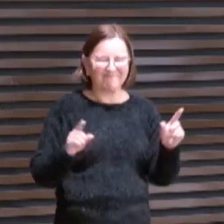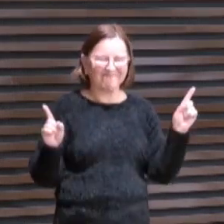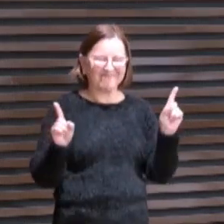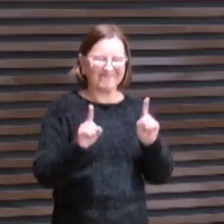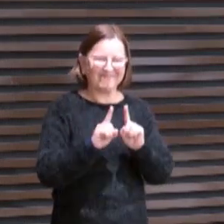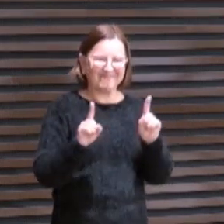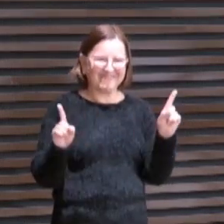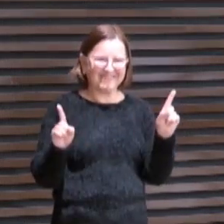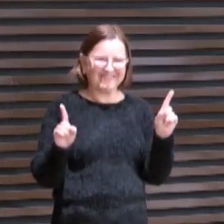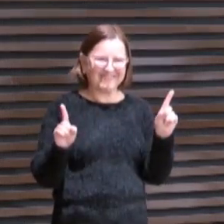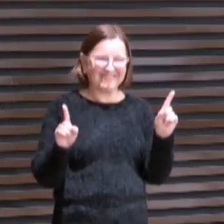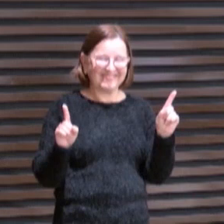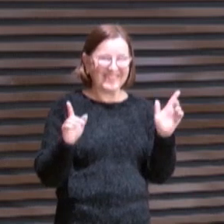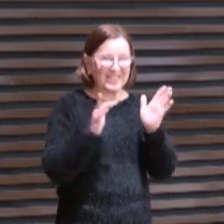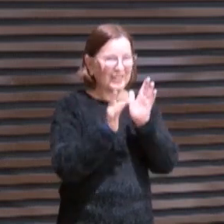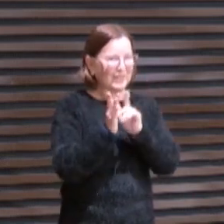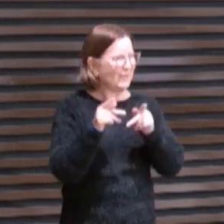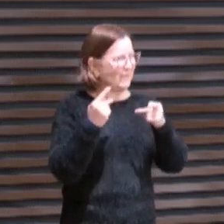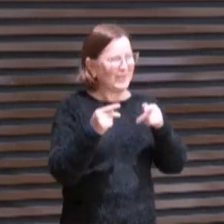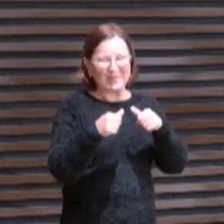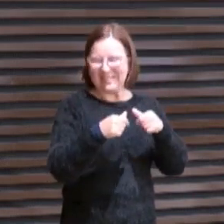Não. Jesus não disse isso.